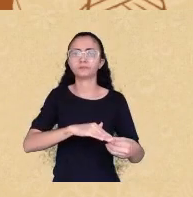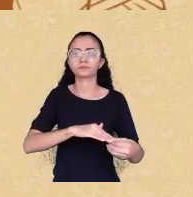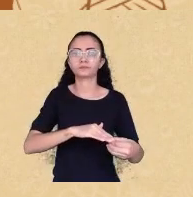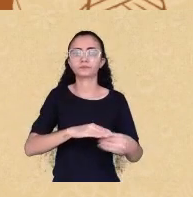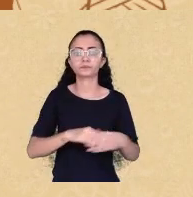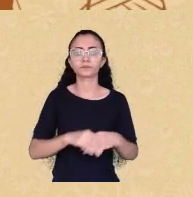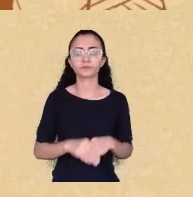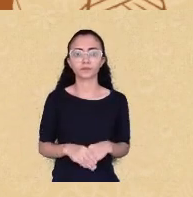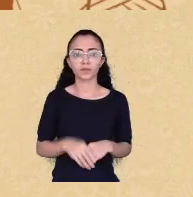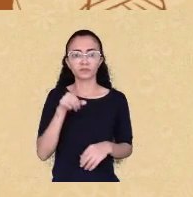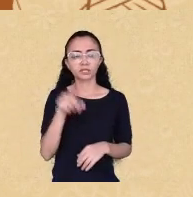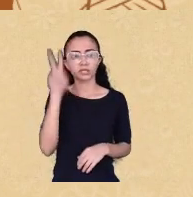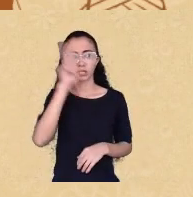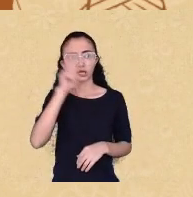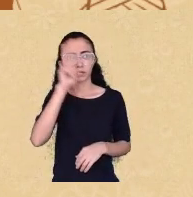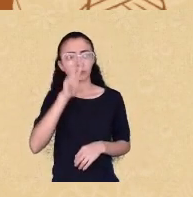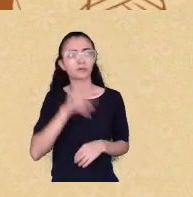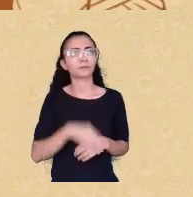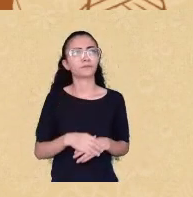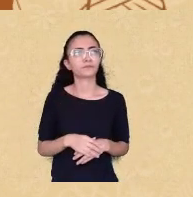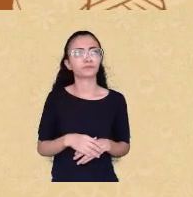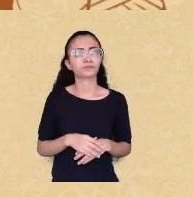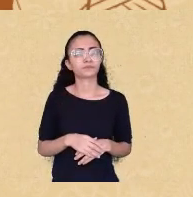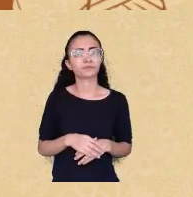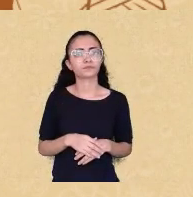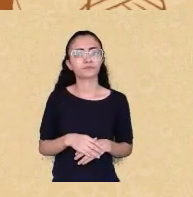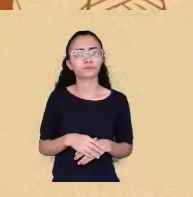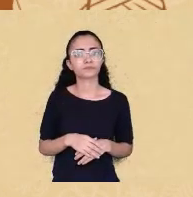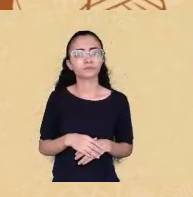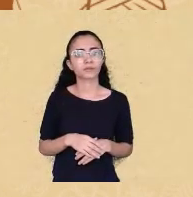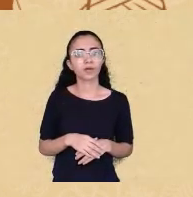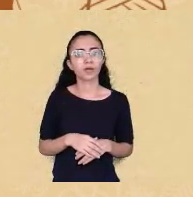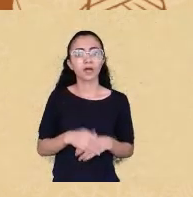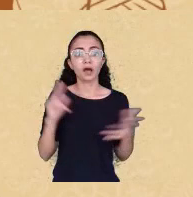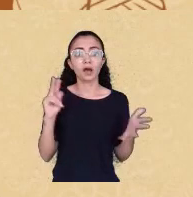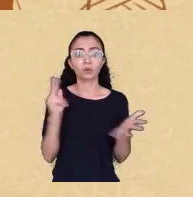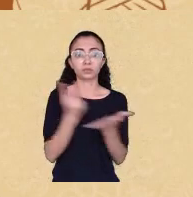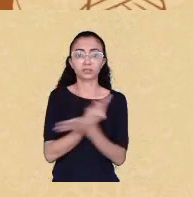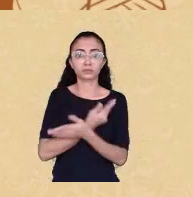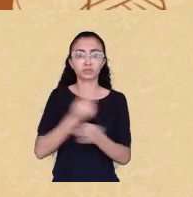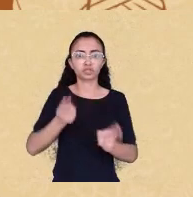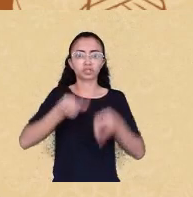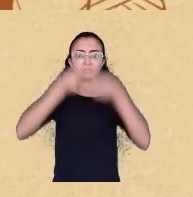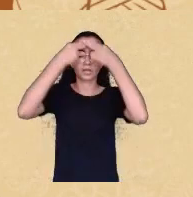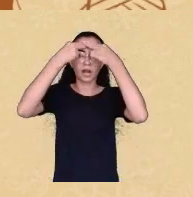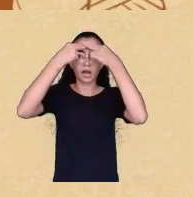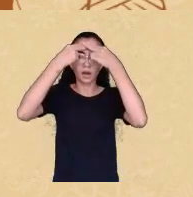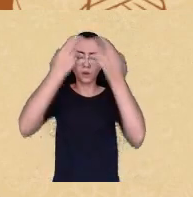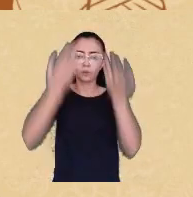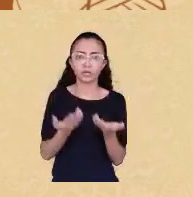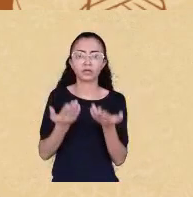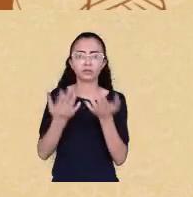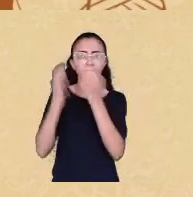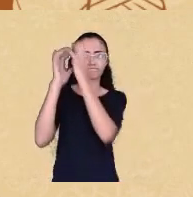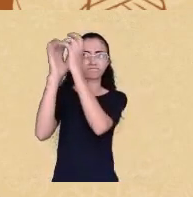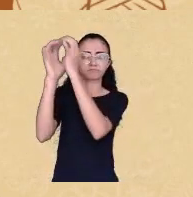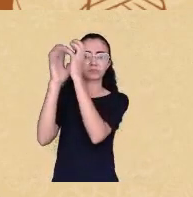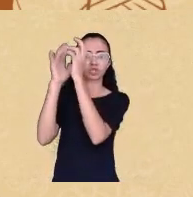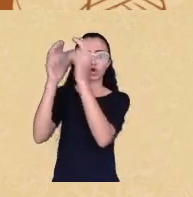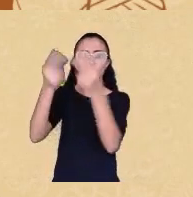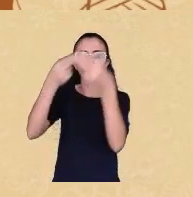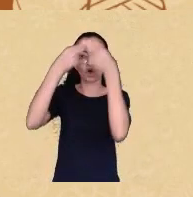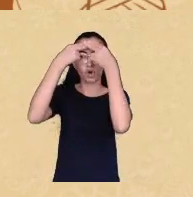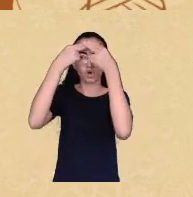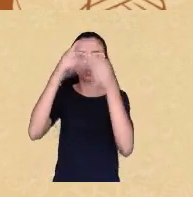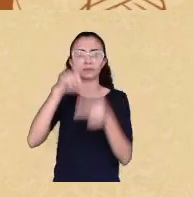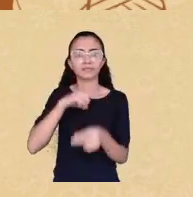lembrar que trata-se de situações que são traumáticas do ponto de vista psíquico, mas que tem uma referência